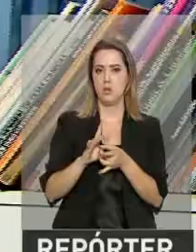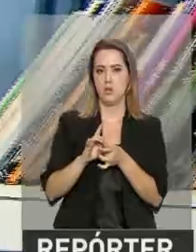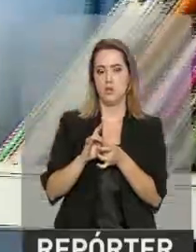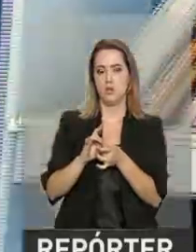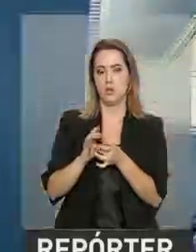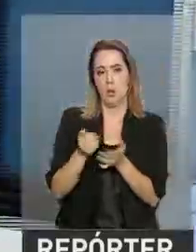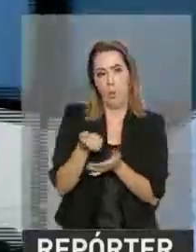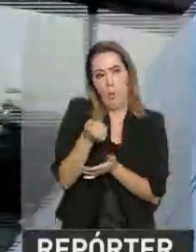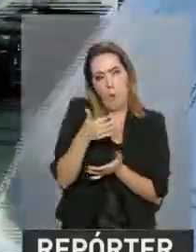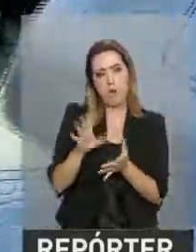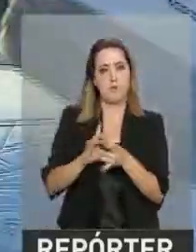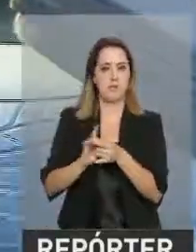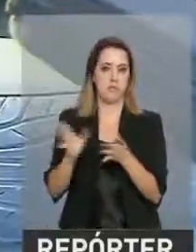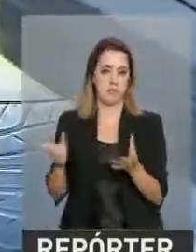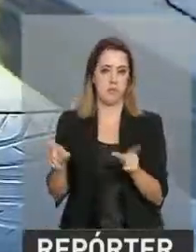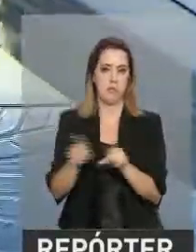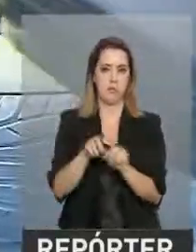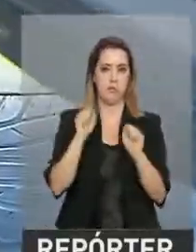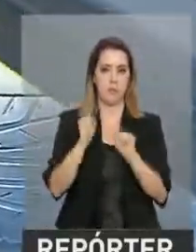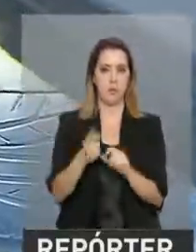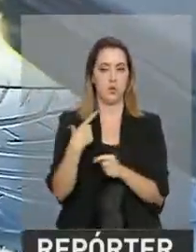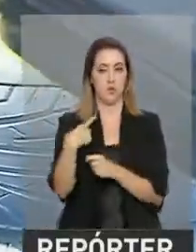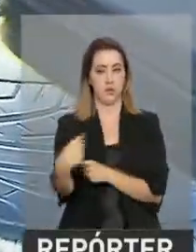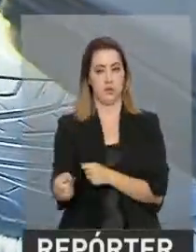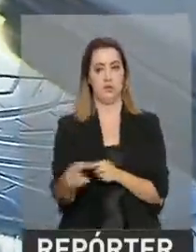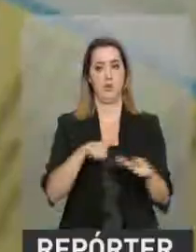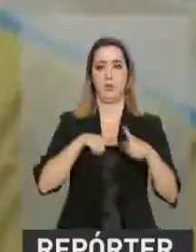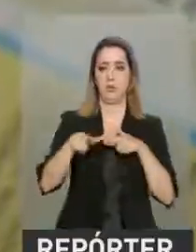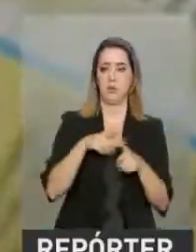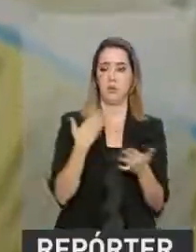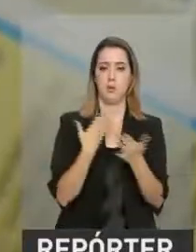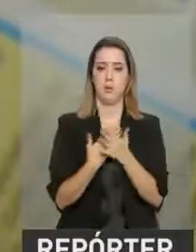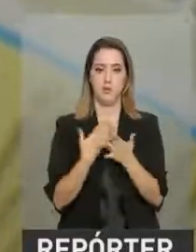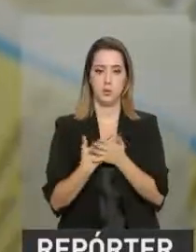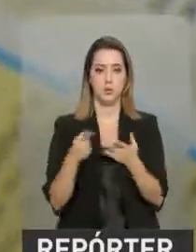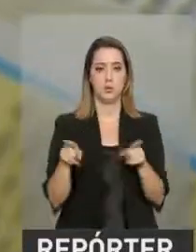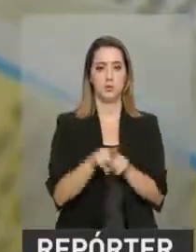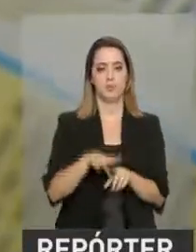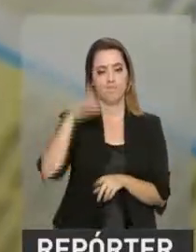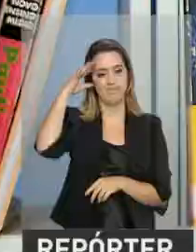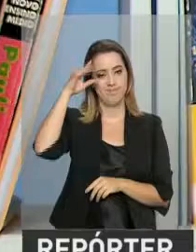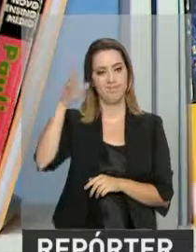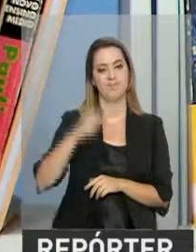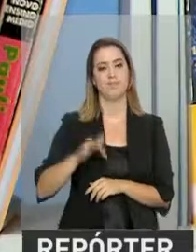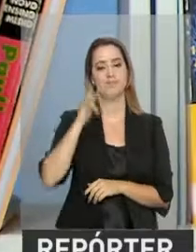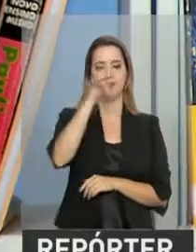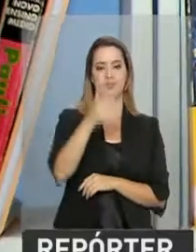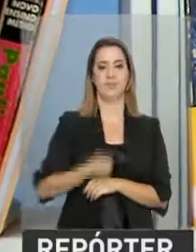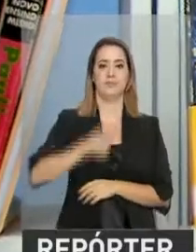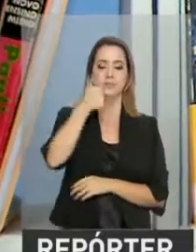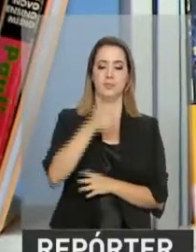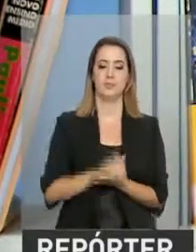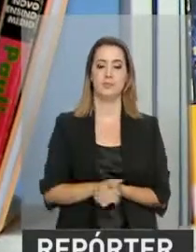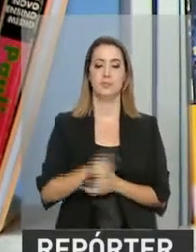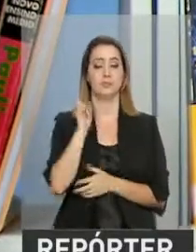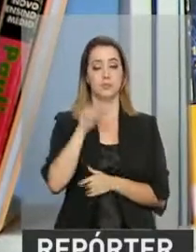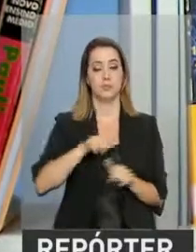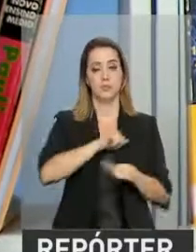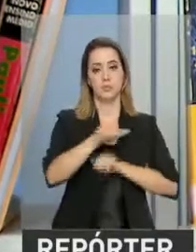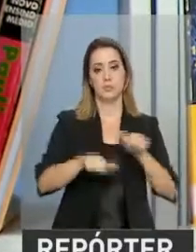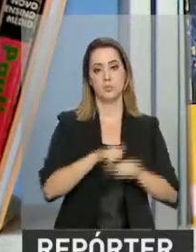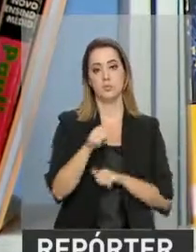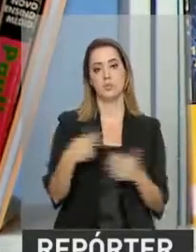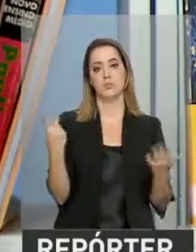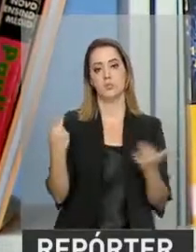pode sair da cadeia para trabalhar estudar e sonhar com um futuro melhor foi uma mudança está sendo nem pro